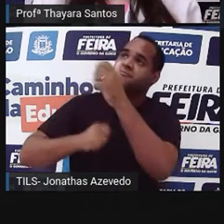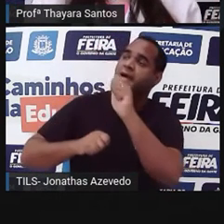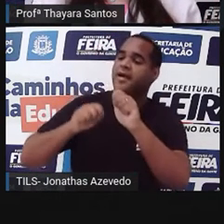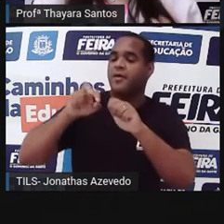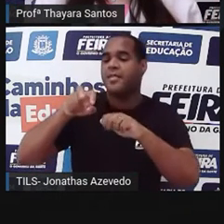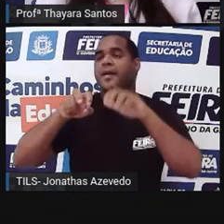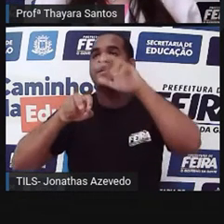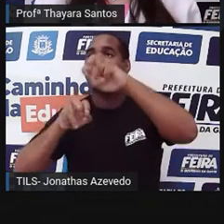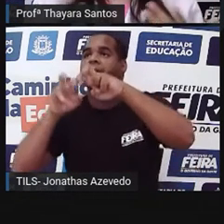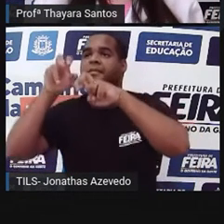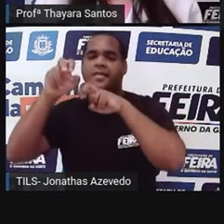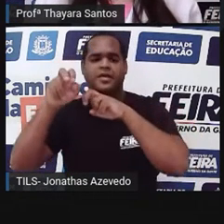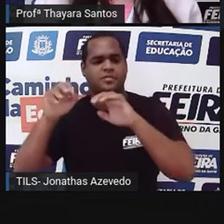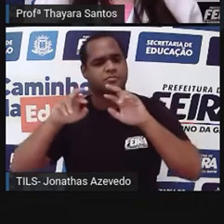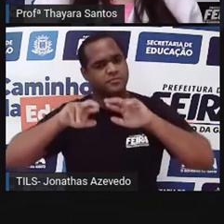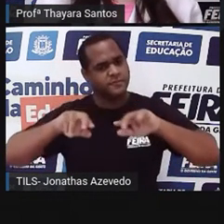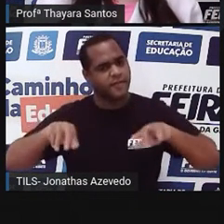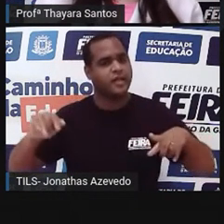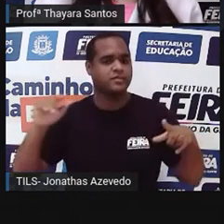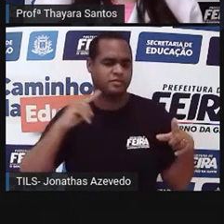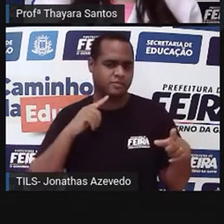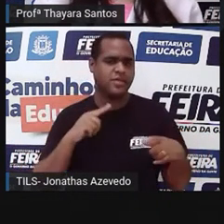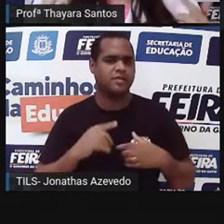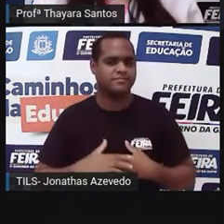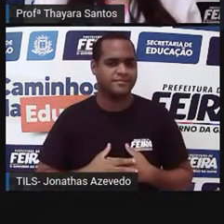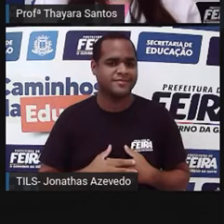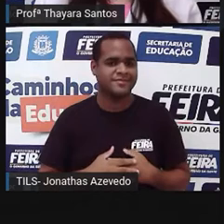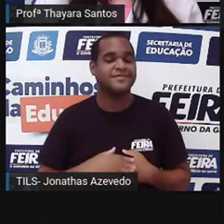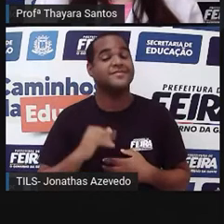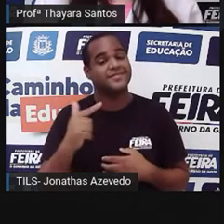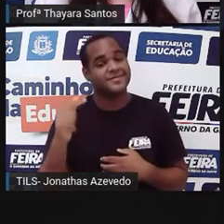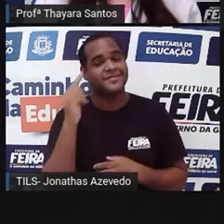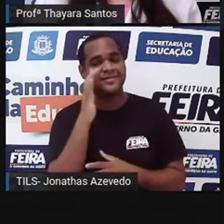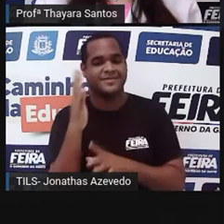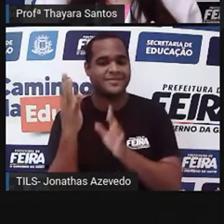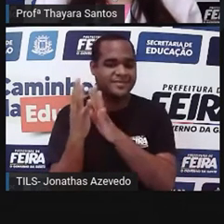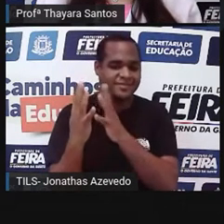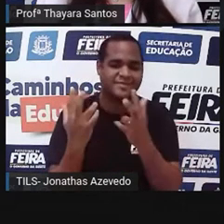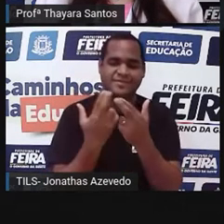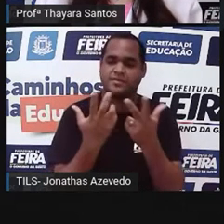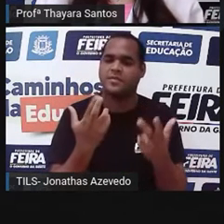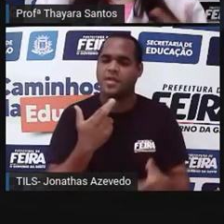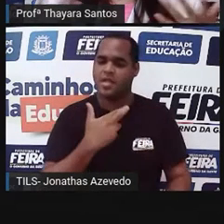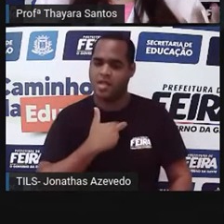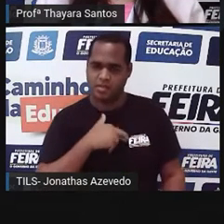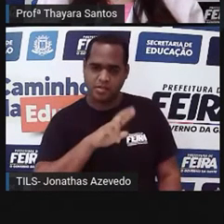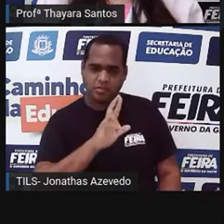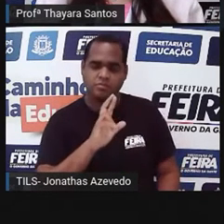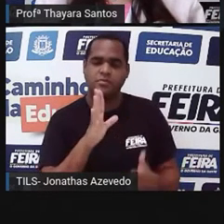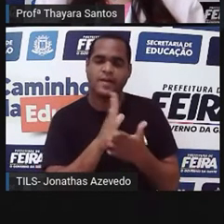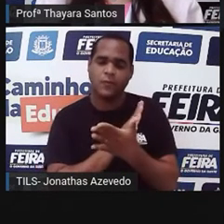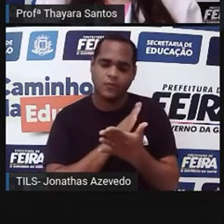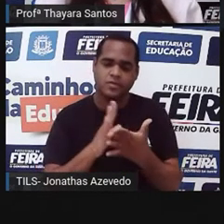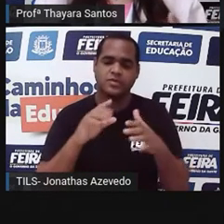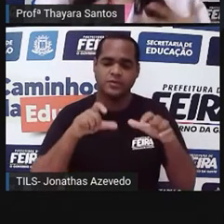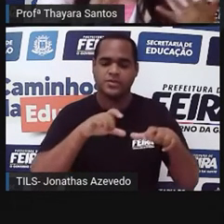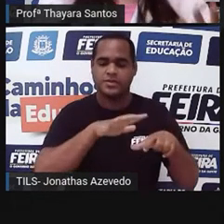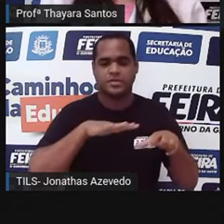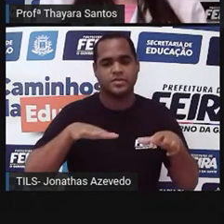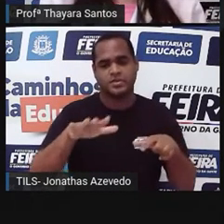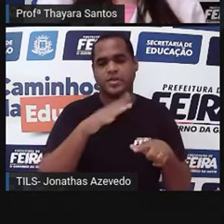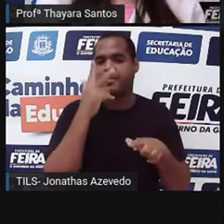rapel. Tudo isso a gente está aproveitando a natureza para isso. E também algumas religiões utilizam, né, esses ambientes para